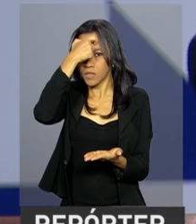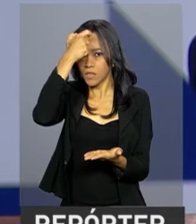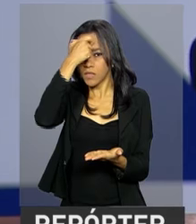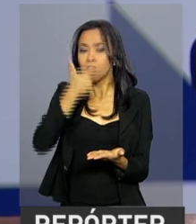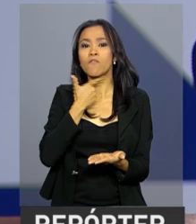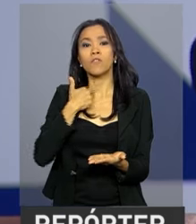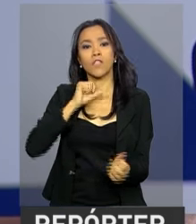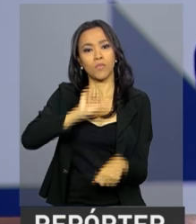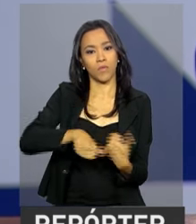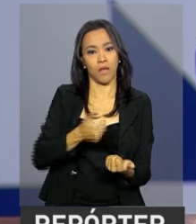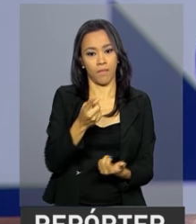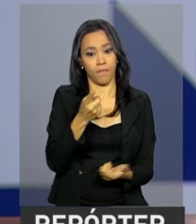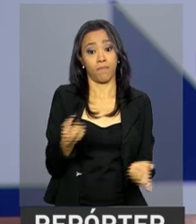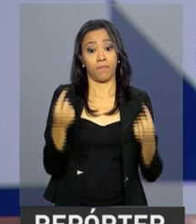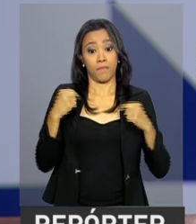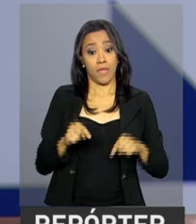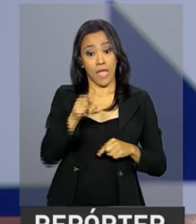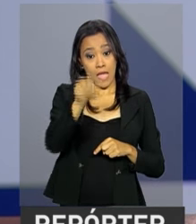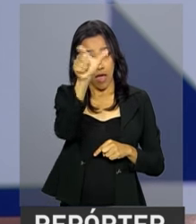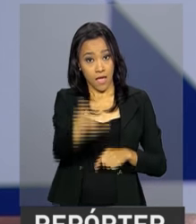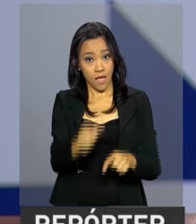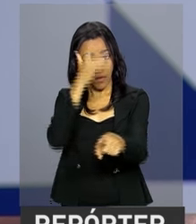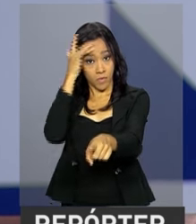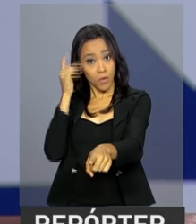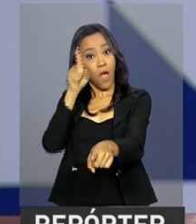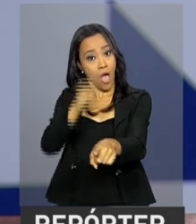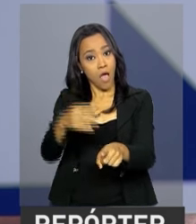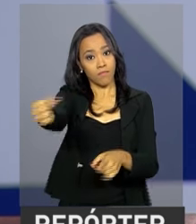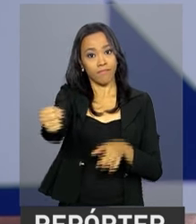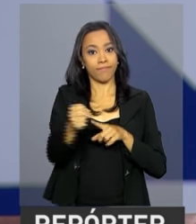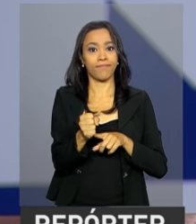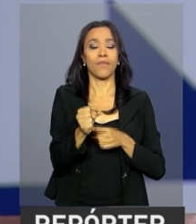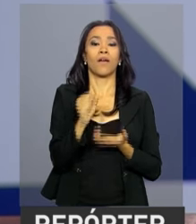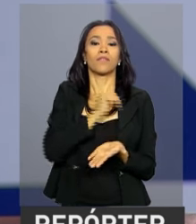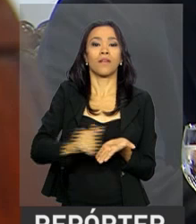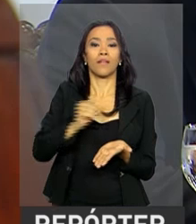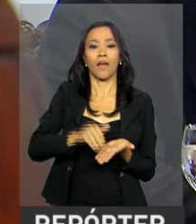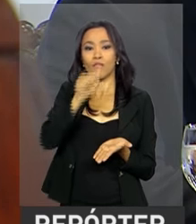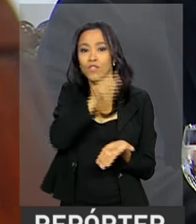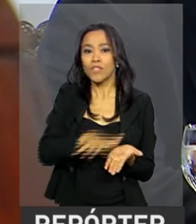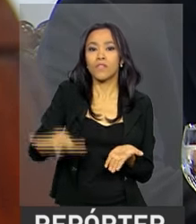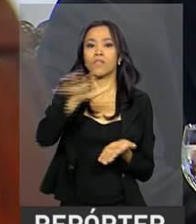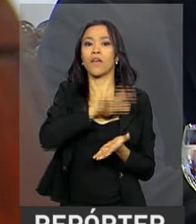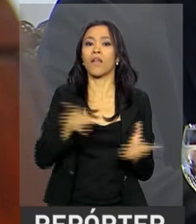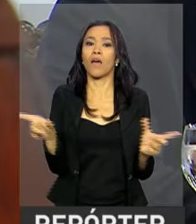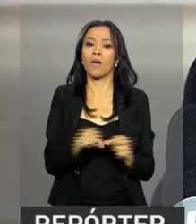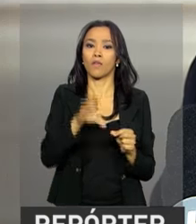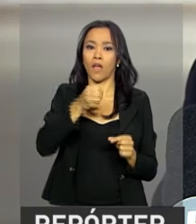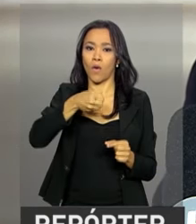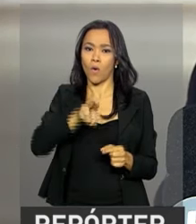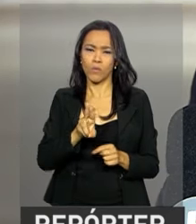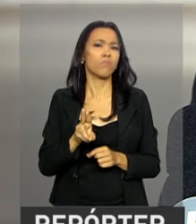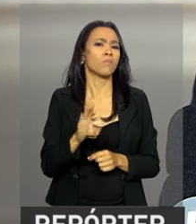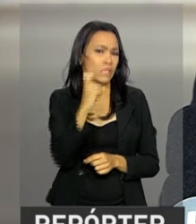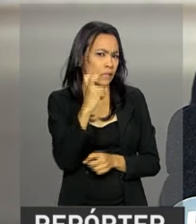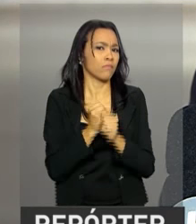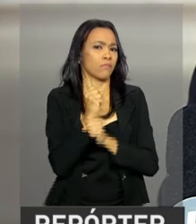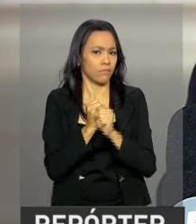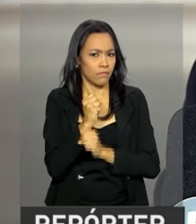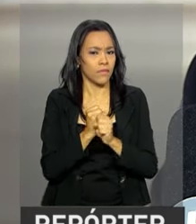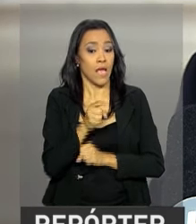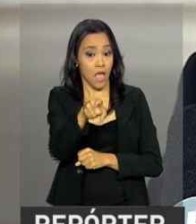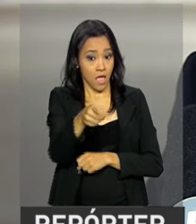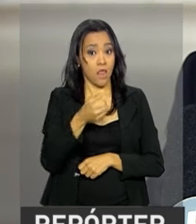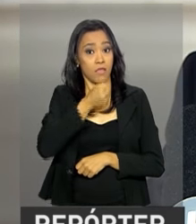mudança. António Guterres deverá ocupar o posto de secretário-geral das Nações Unidas por 5 anos. Em entrevista aos